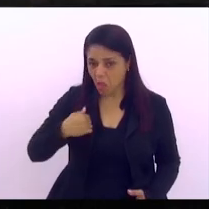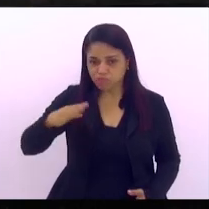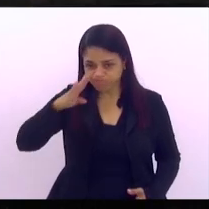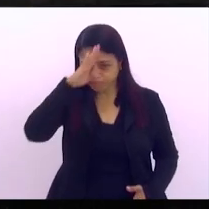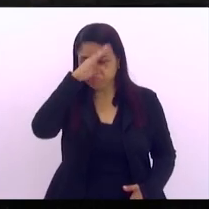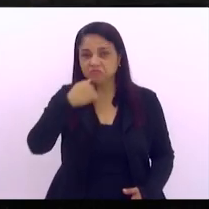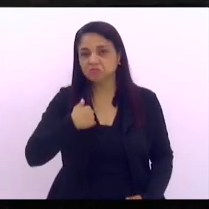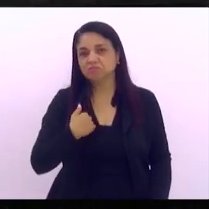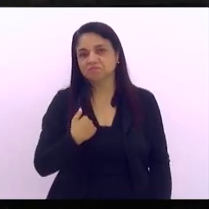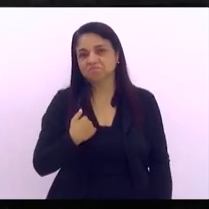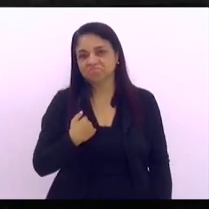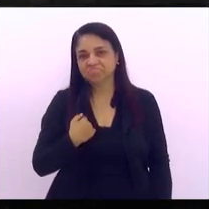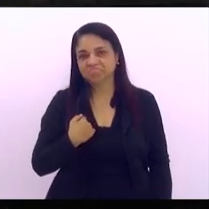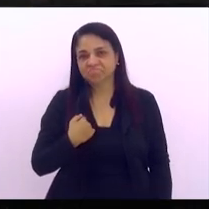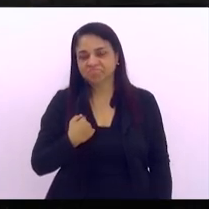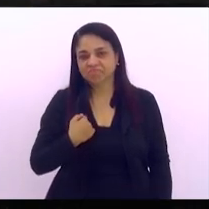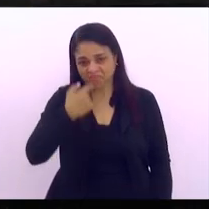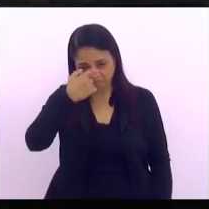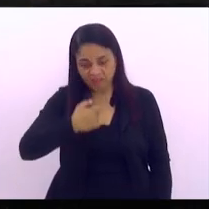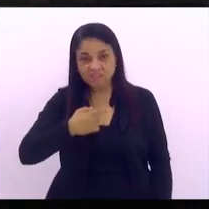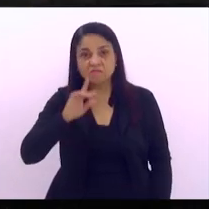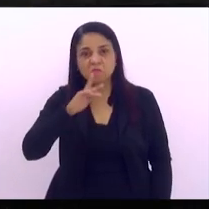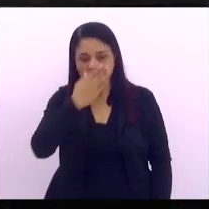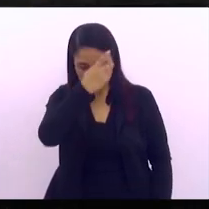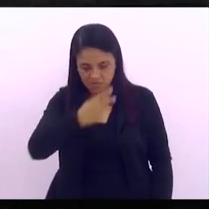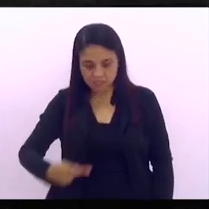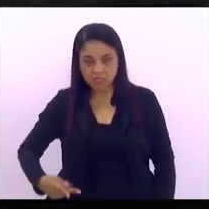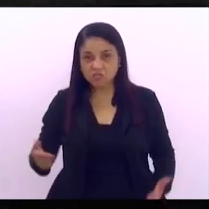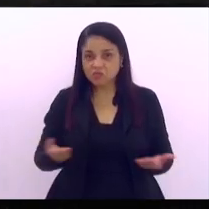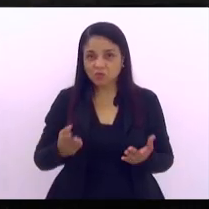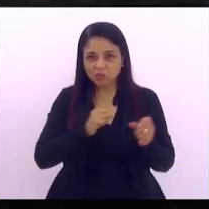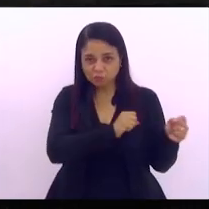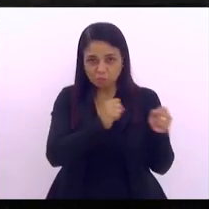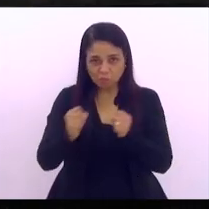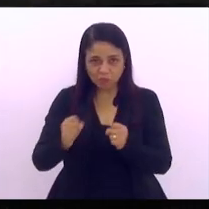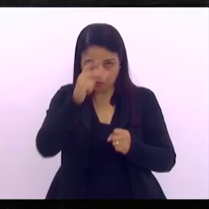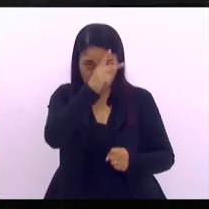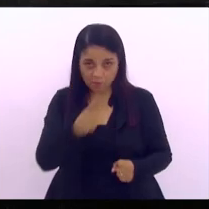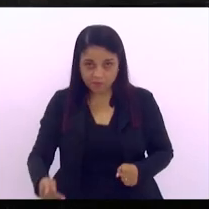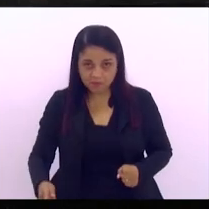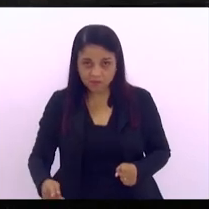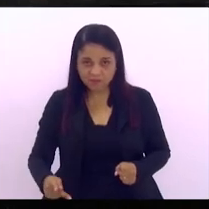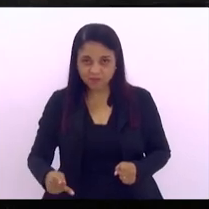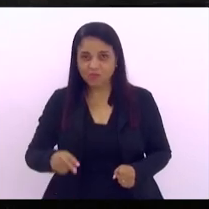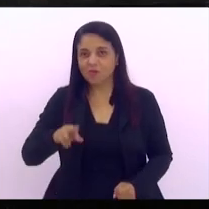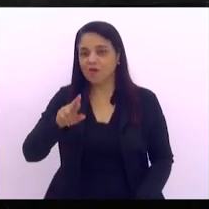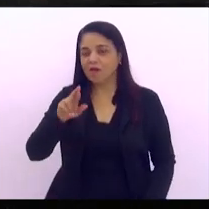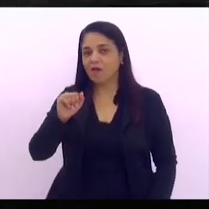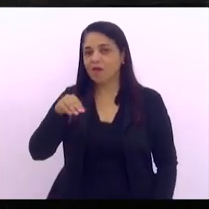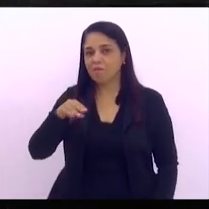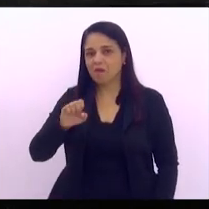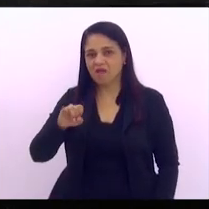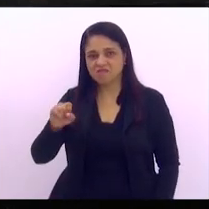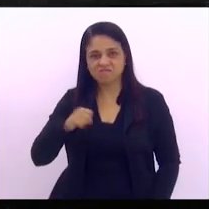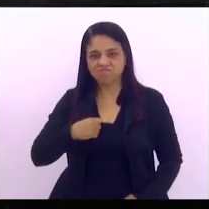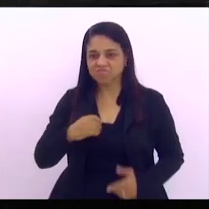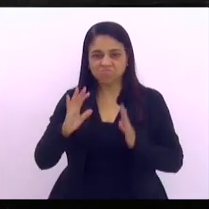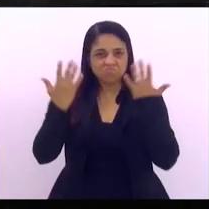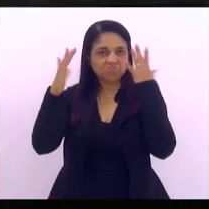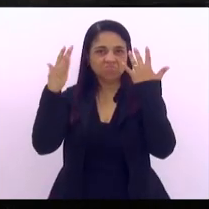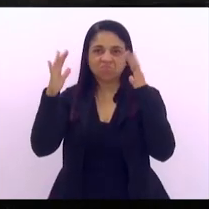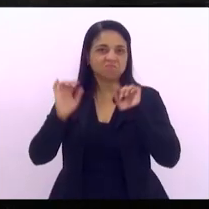bolsonarista. E eu garanto se o meu presidente estivesse hoje no poder, o Hamas não teria parabenizado. Assim como